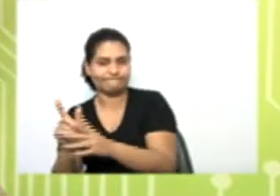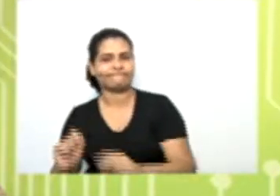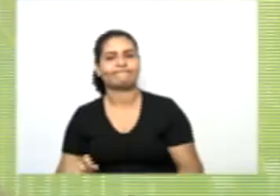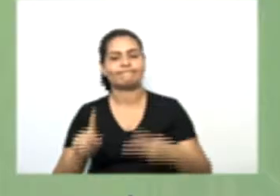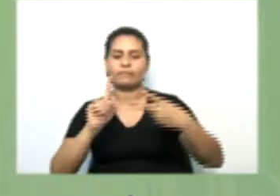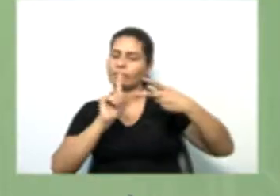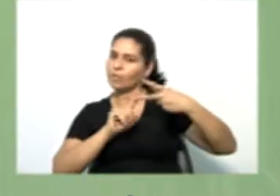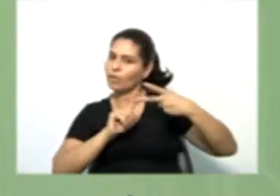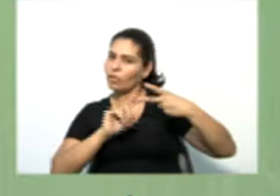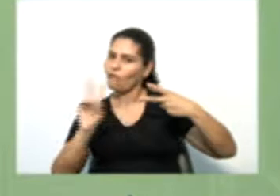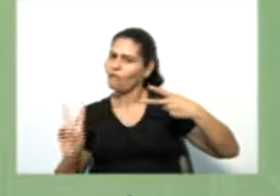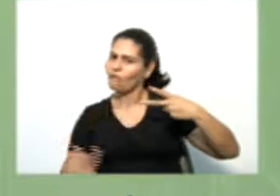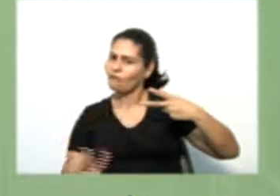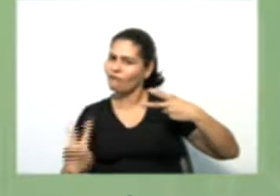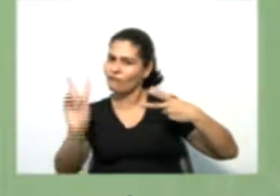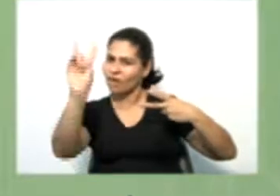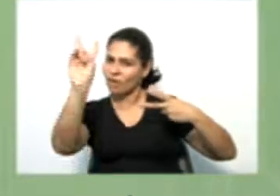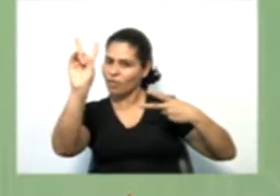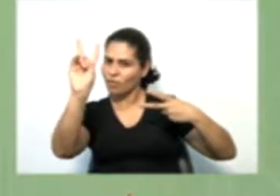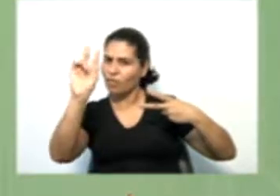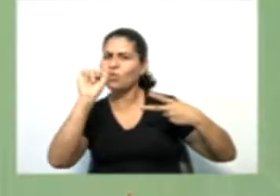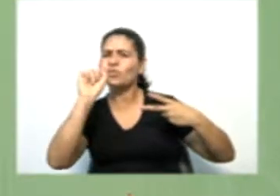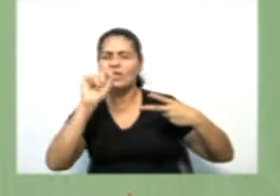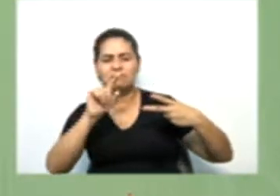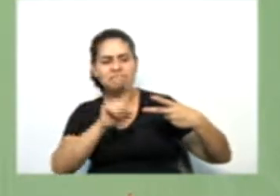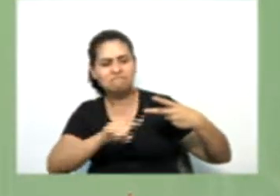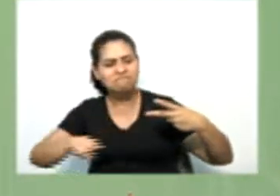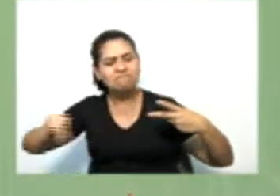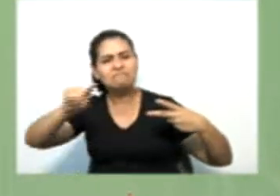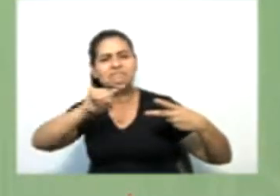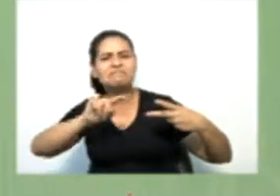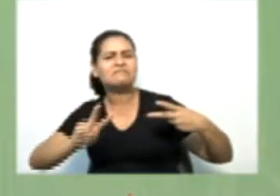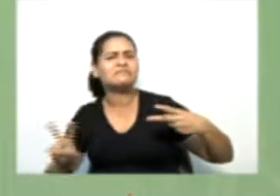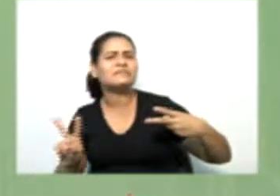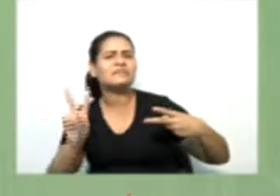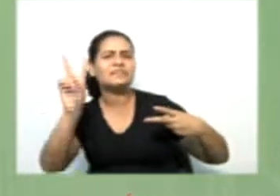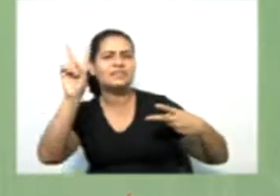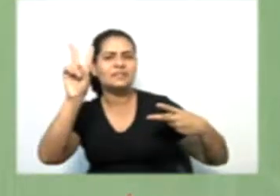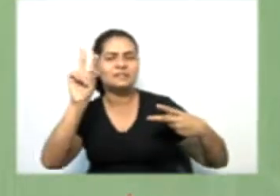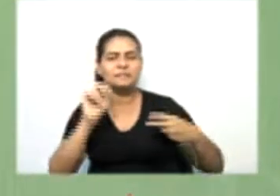comigo. Valores. Tá vendo os valores aqui?